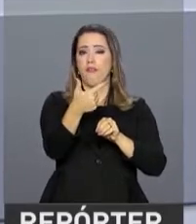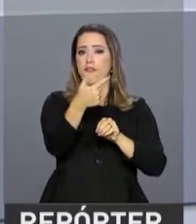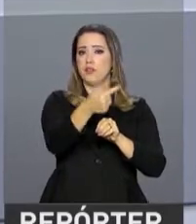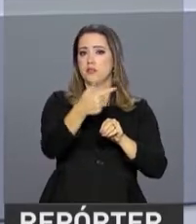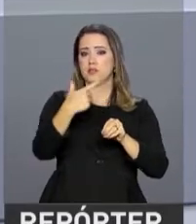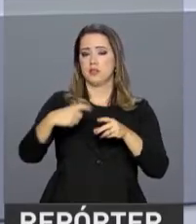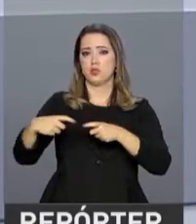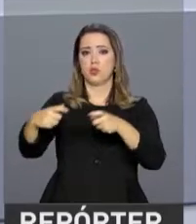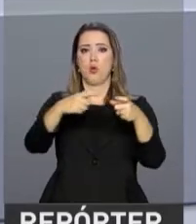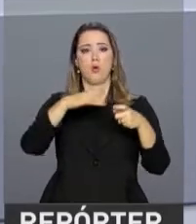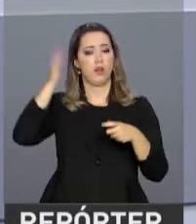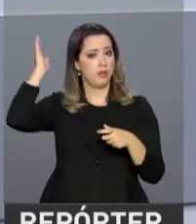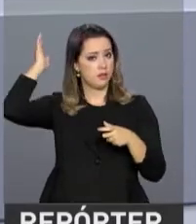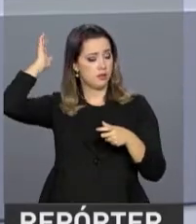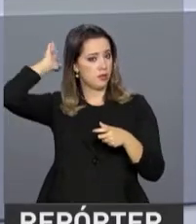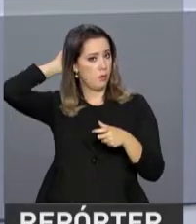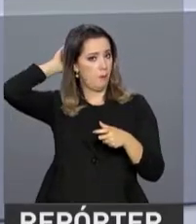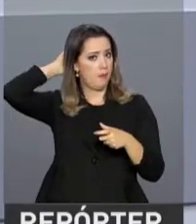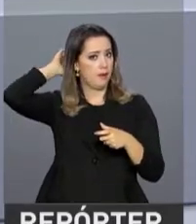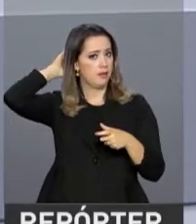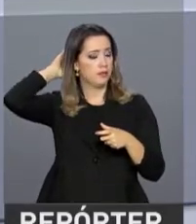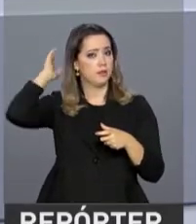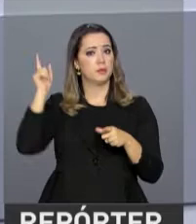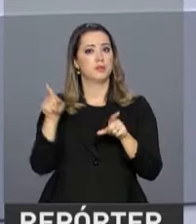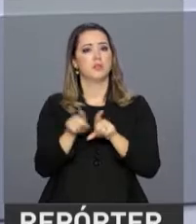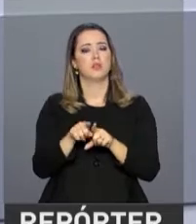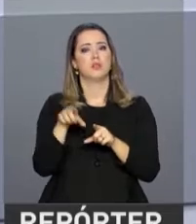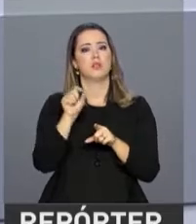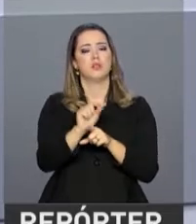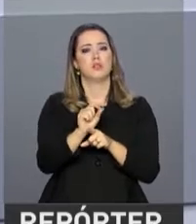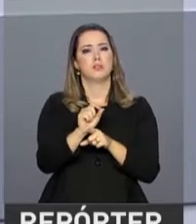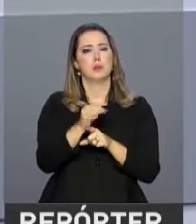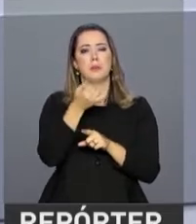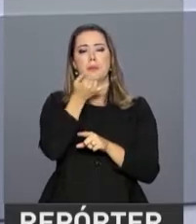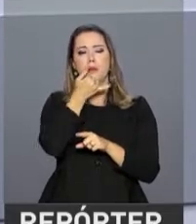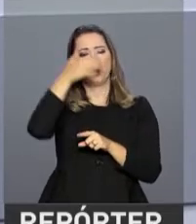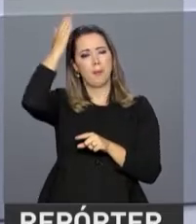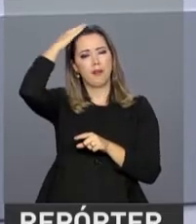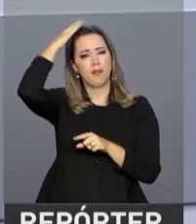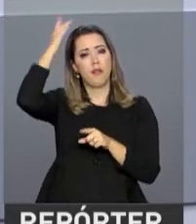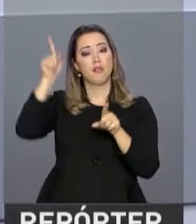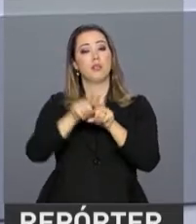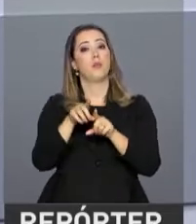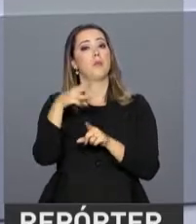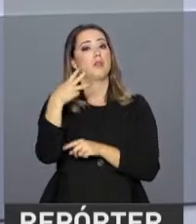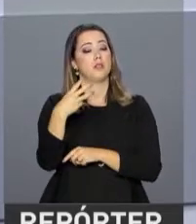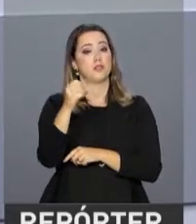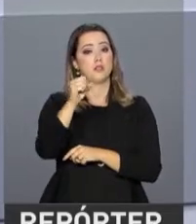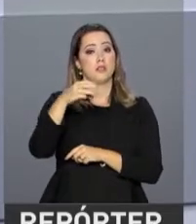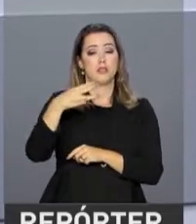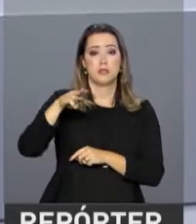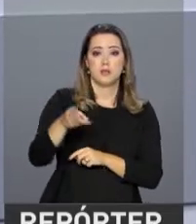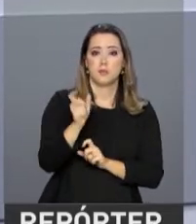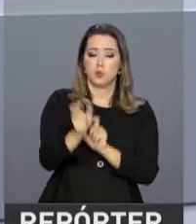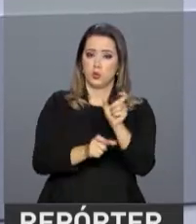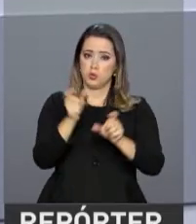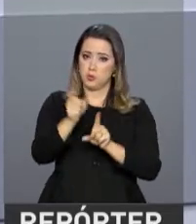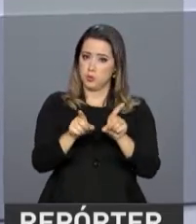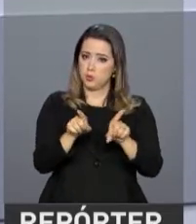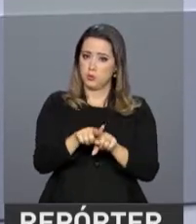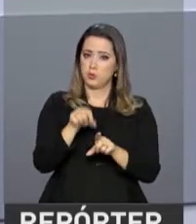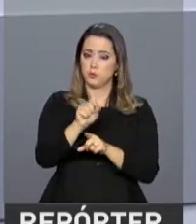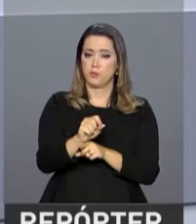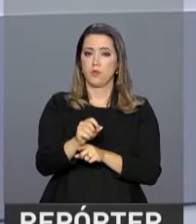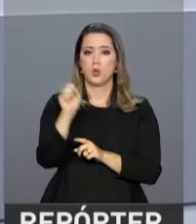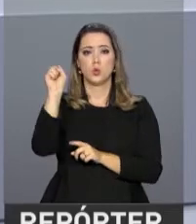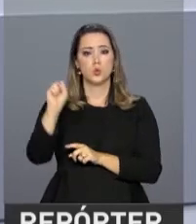isso o sinal da tv digital começa a chegar para uma poupança uma população de 3 milhões e 800 mil pessoas ainda na região